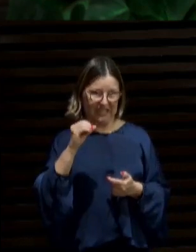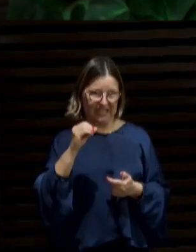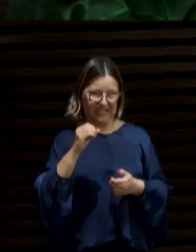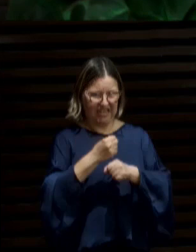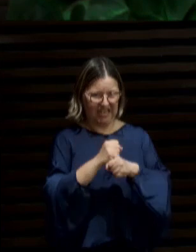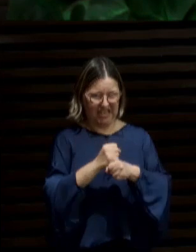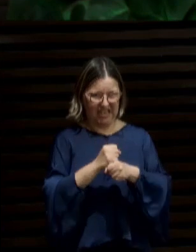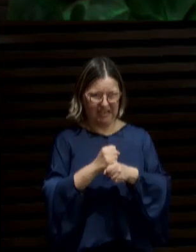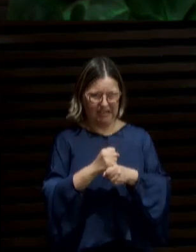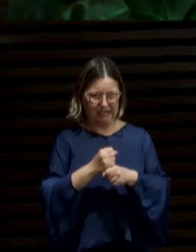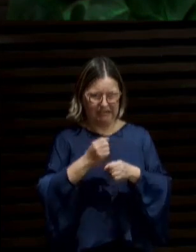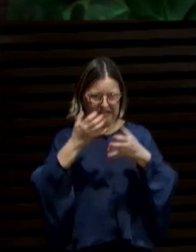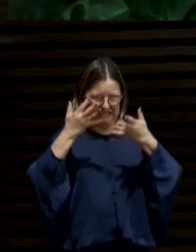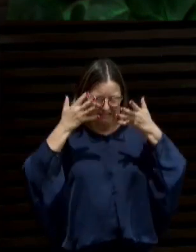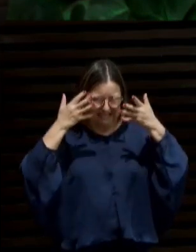de gaveta.